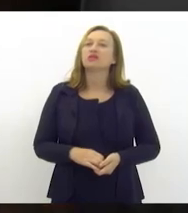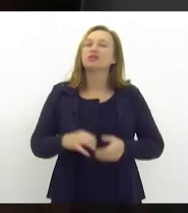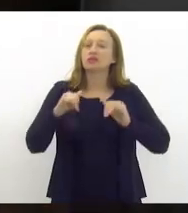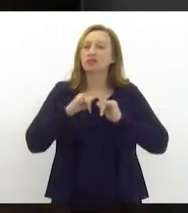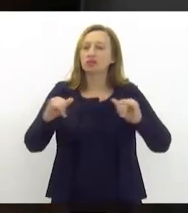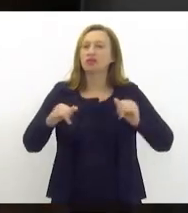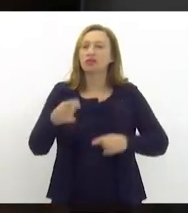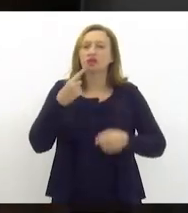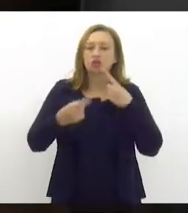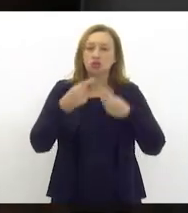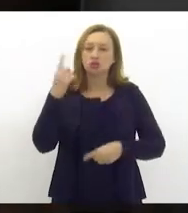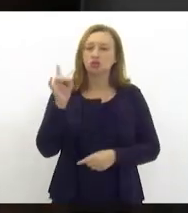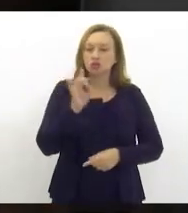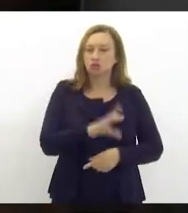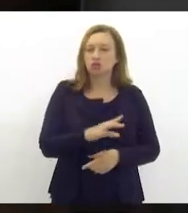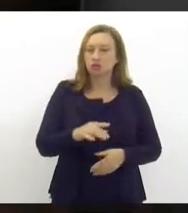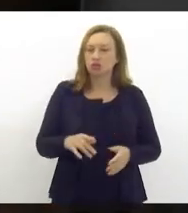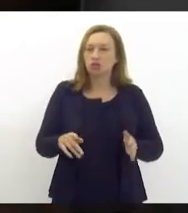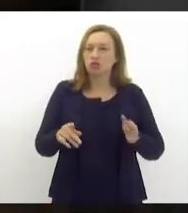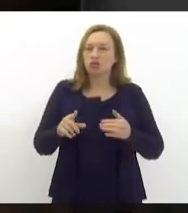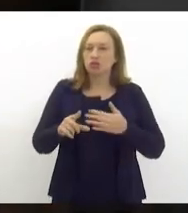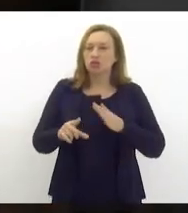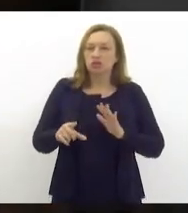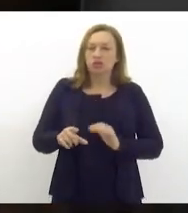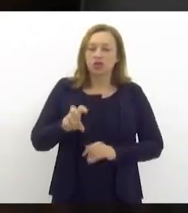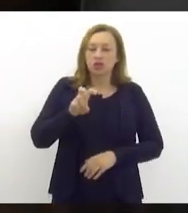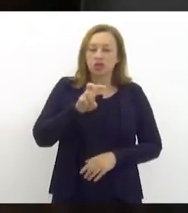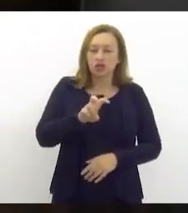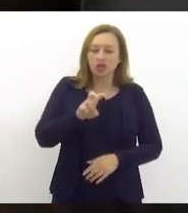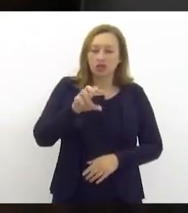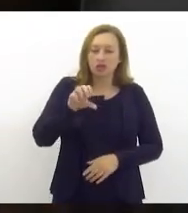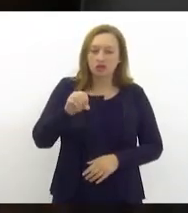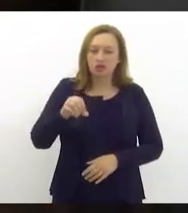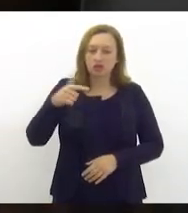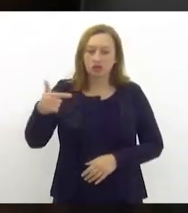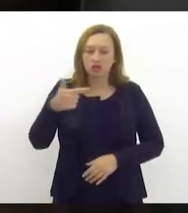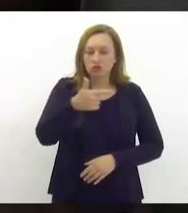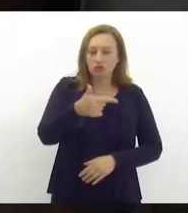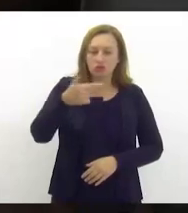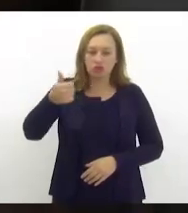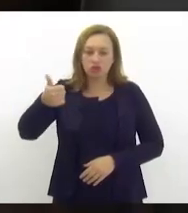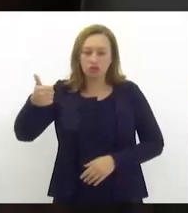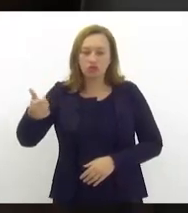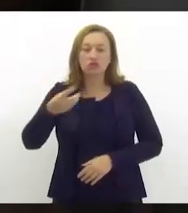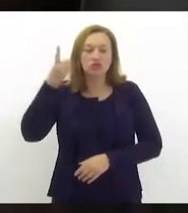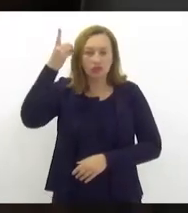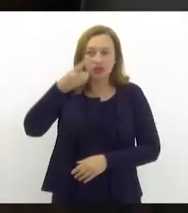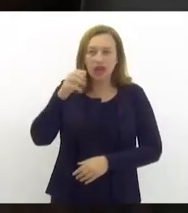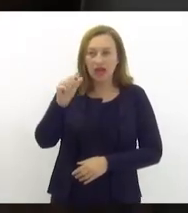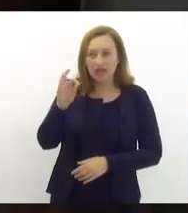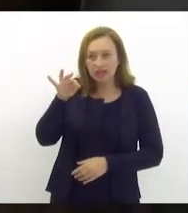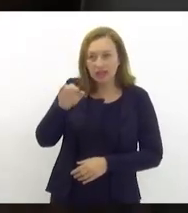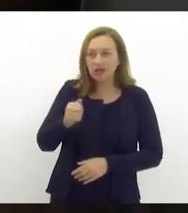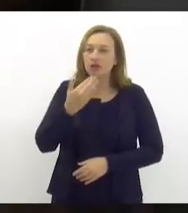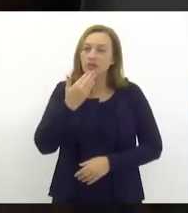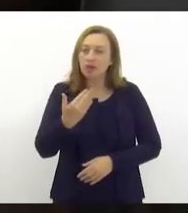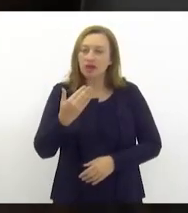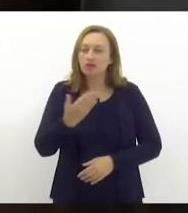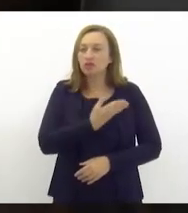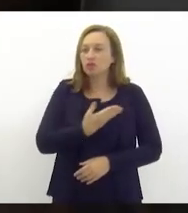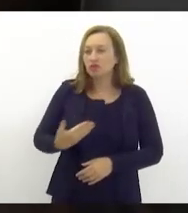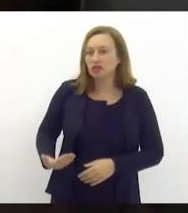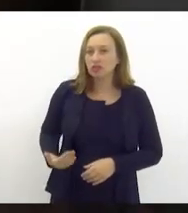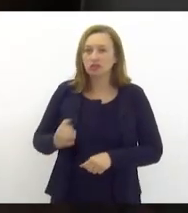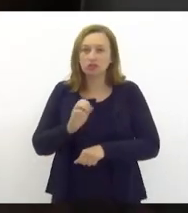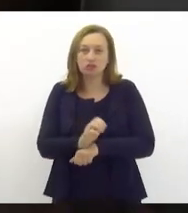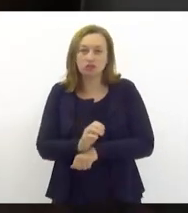Anuncio, em discussão única, indicação legislativa número 502 de 2021, de autoria do deputado Átila Nunes, que solicita ao excelentíssimo